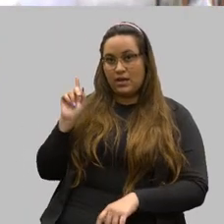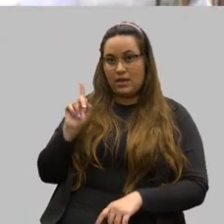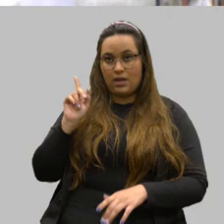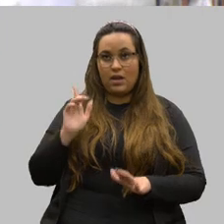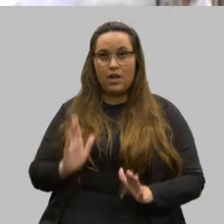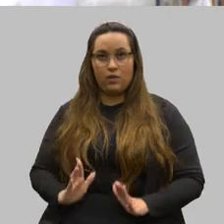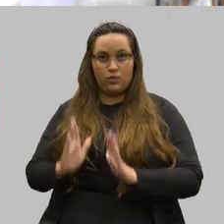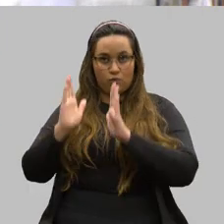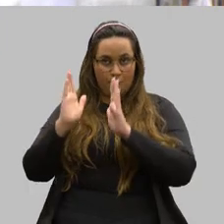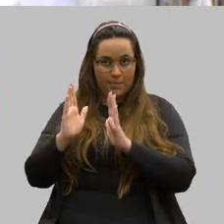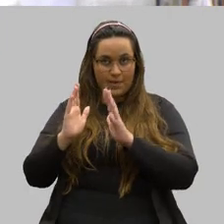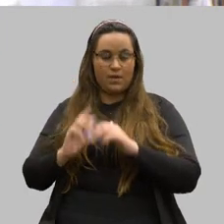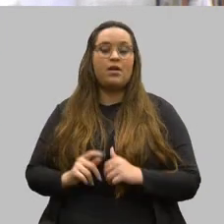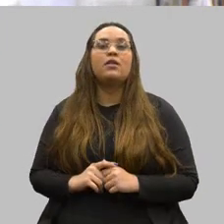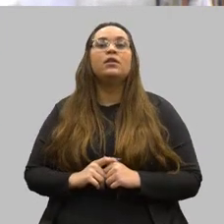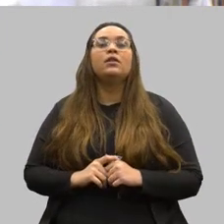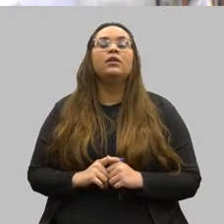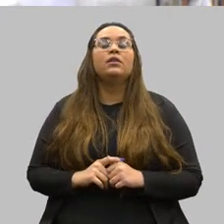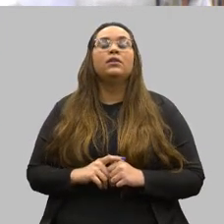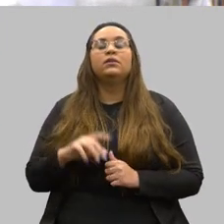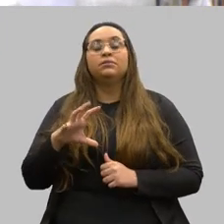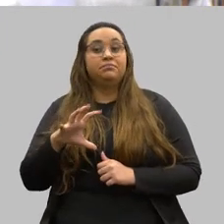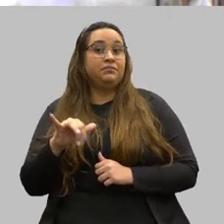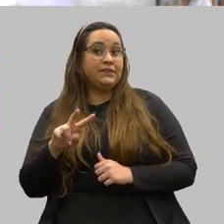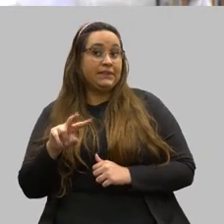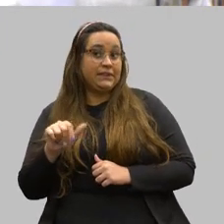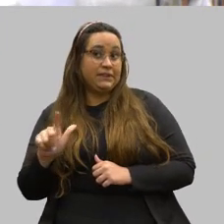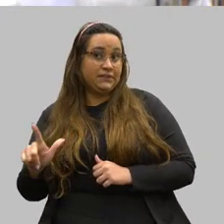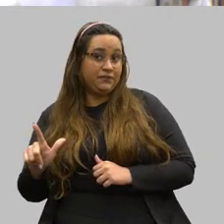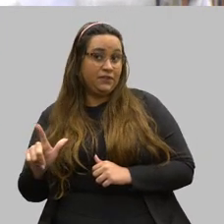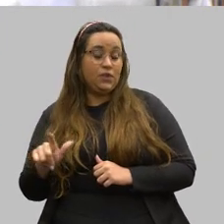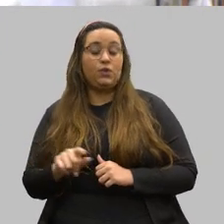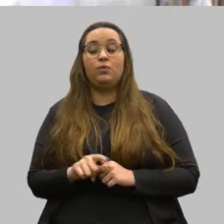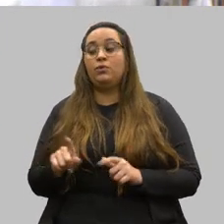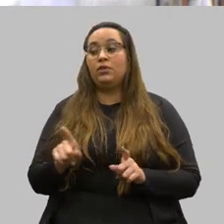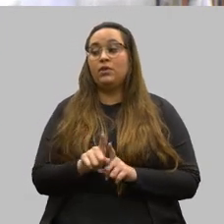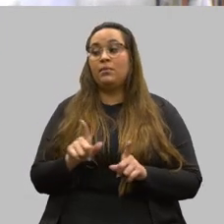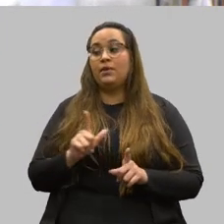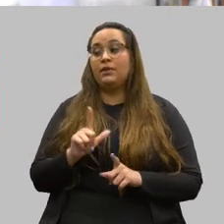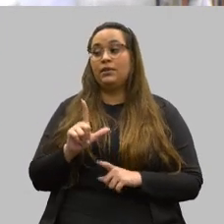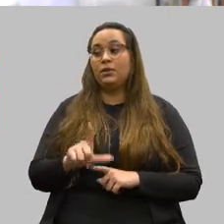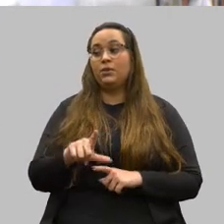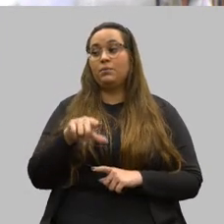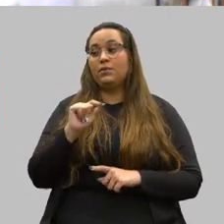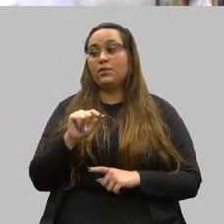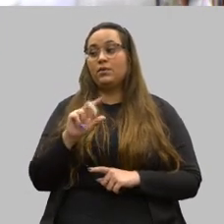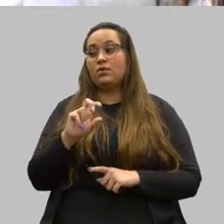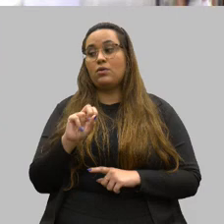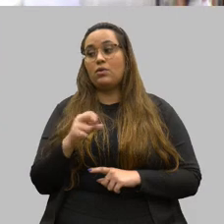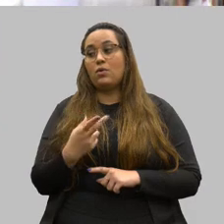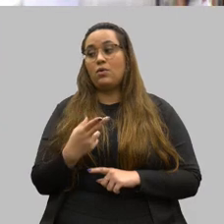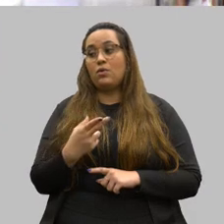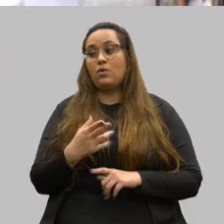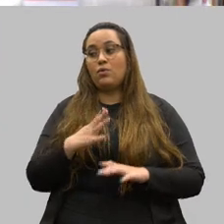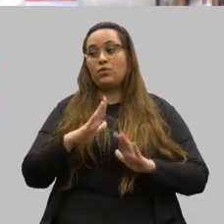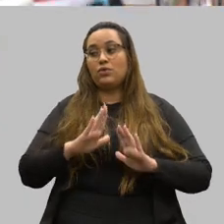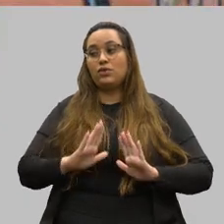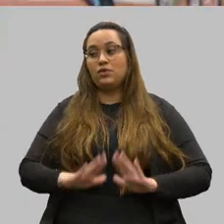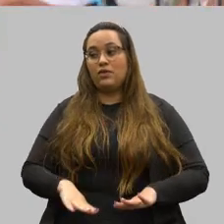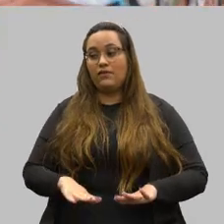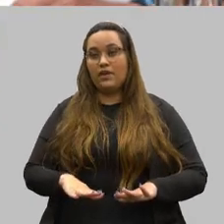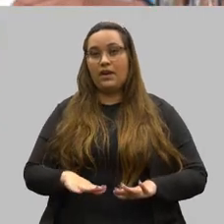de dos dos Servidores civis de ter a opção de ou não ou ficar no no